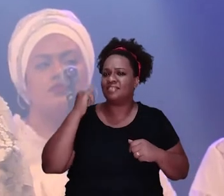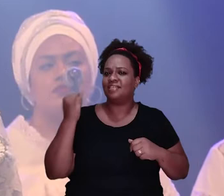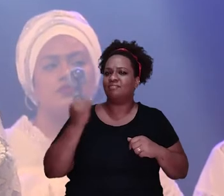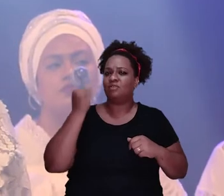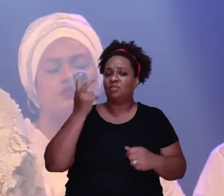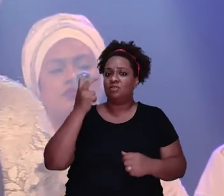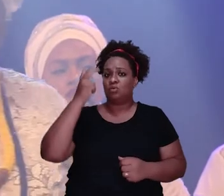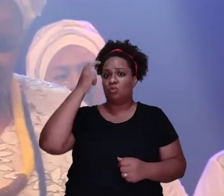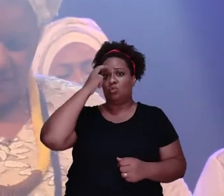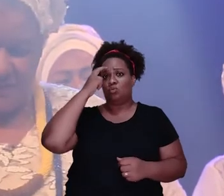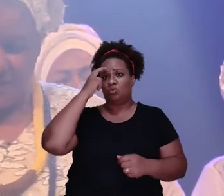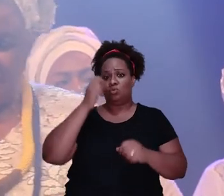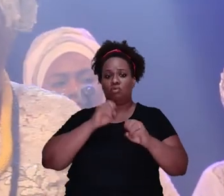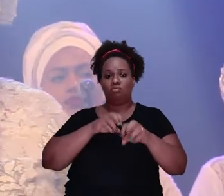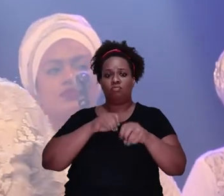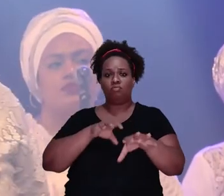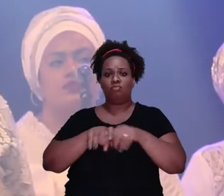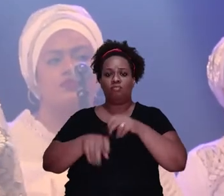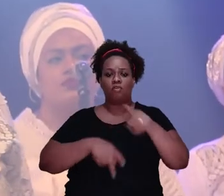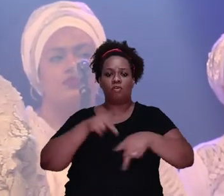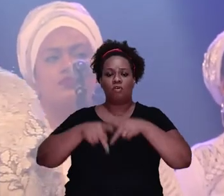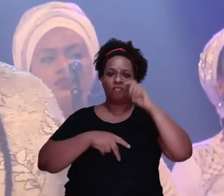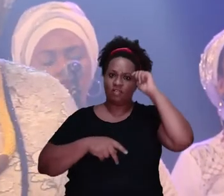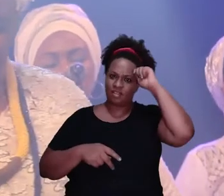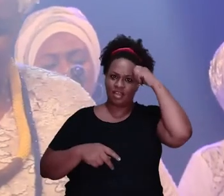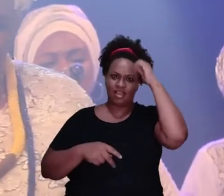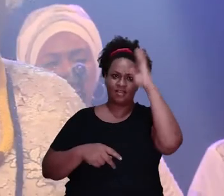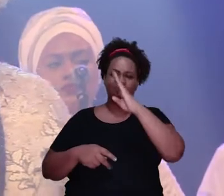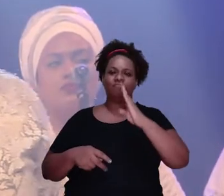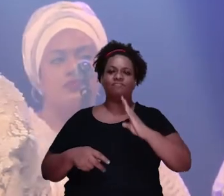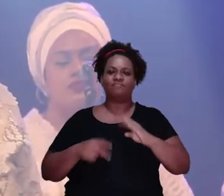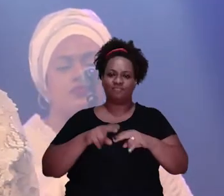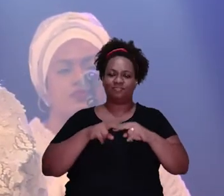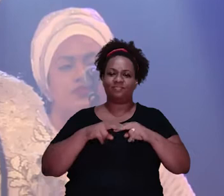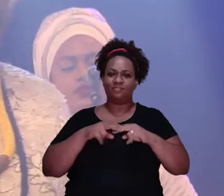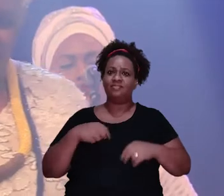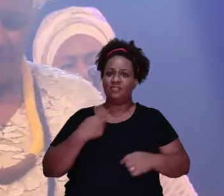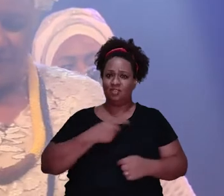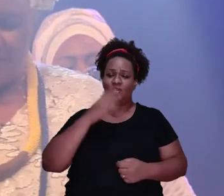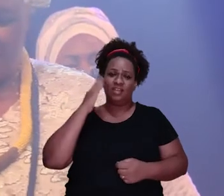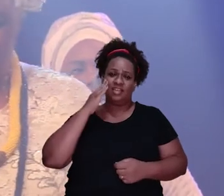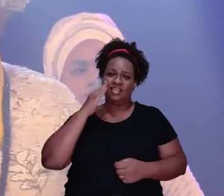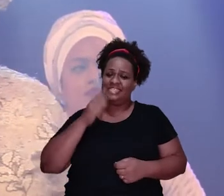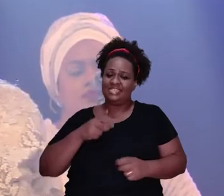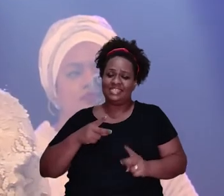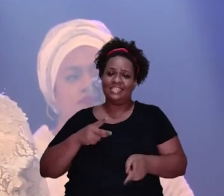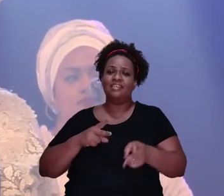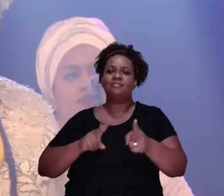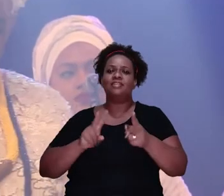porque sabemos a importância da cultura na formação do povo negro e de todo o povo brasileiro e sabemos que nós